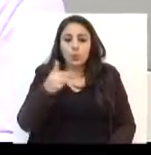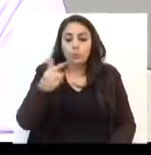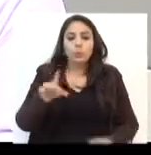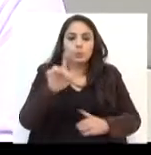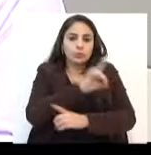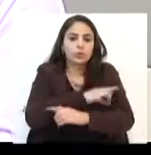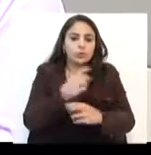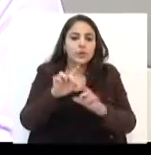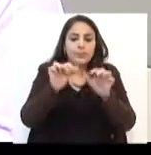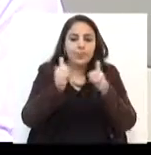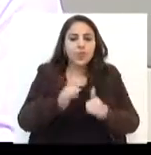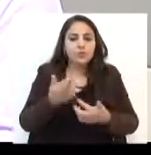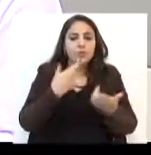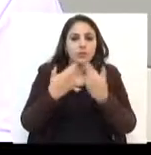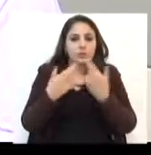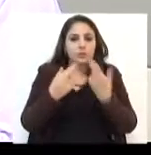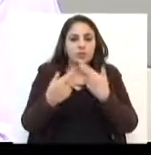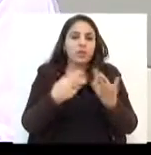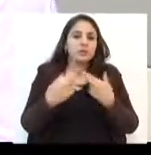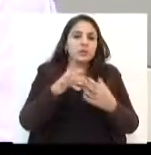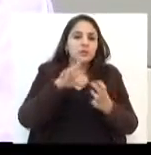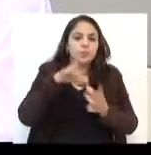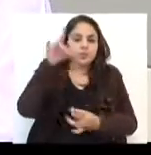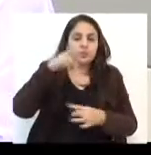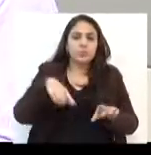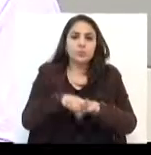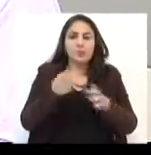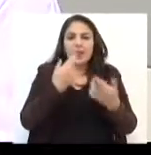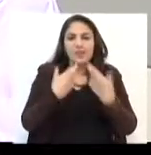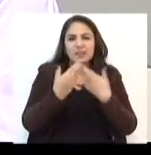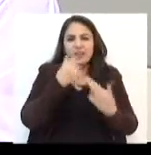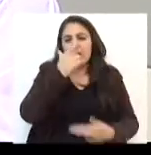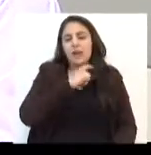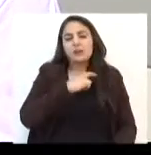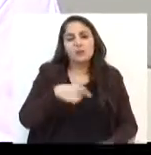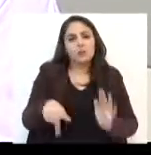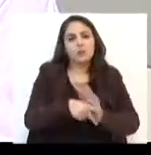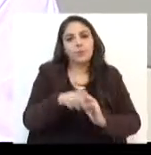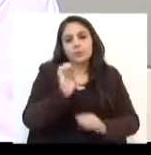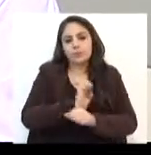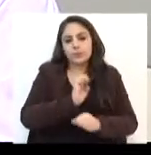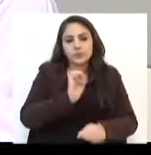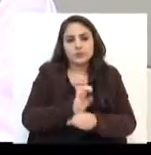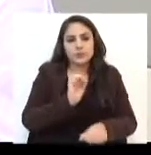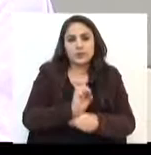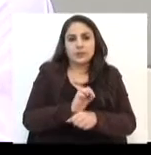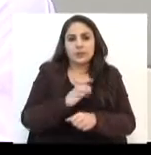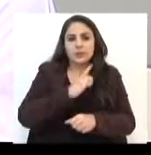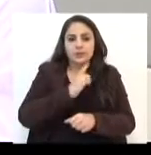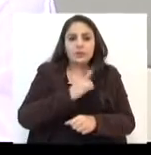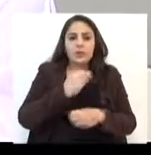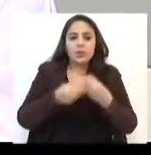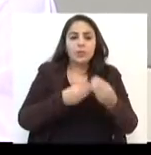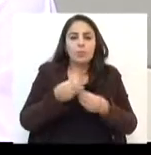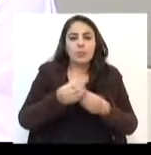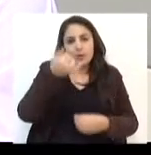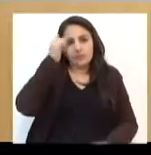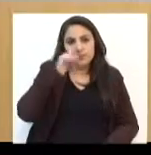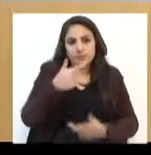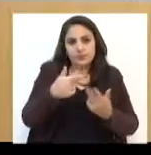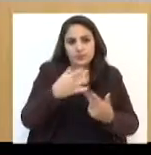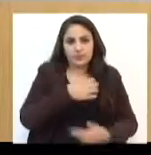trazer aqui figuras relacionadas ao espiritismo, e isso, de certa forma, não é dever do Estado, e nenhum Estado tem como intervir dessa